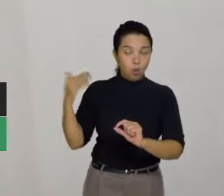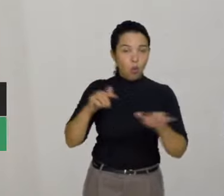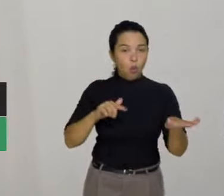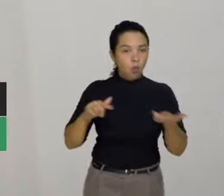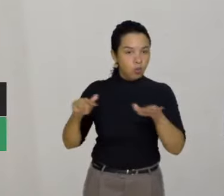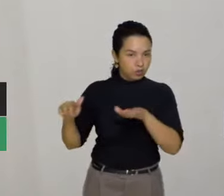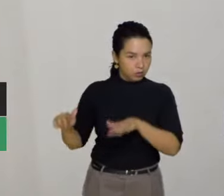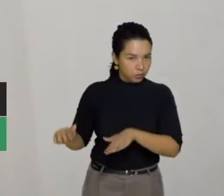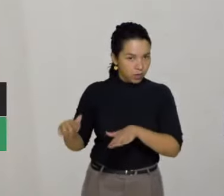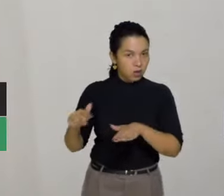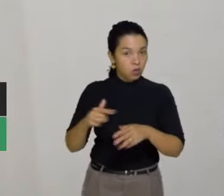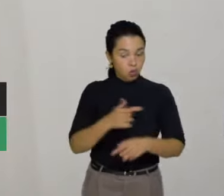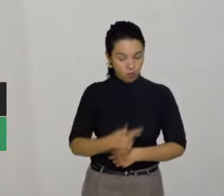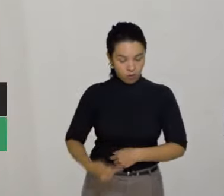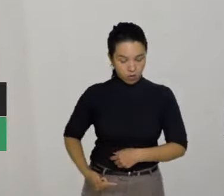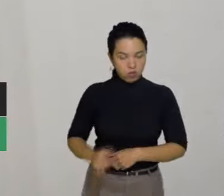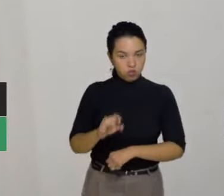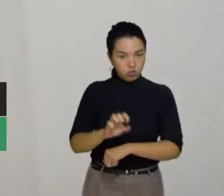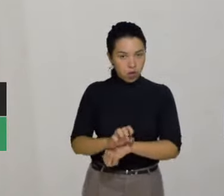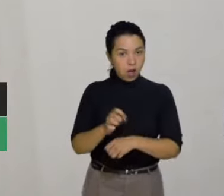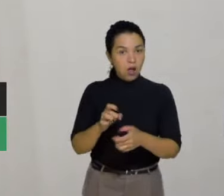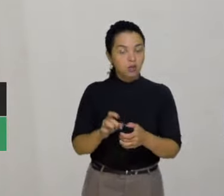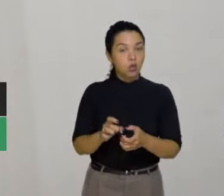vai oferecer cursos técnicos